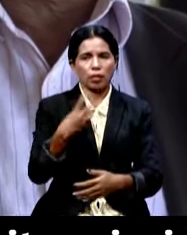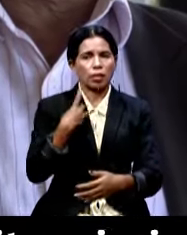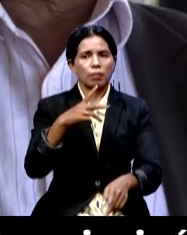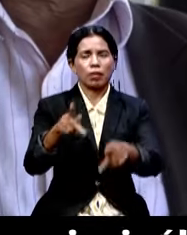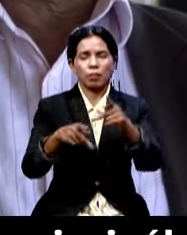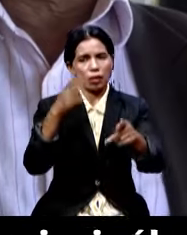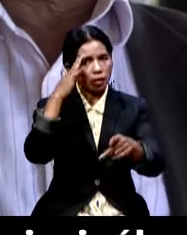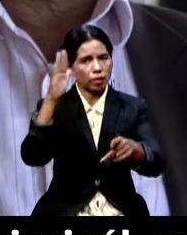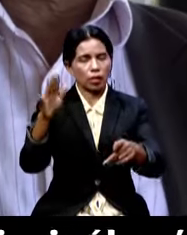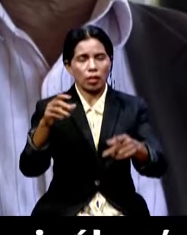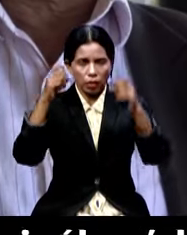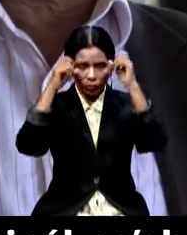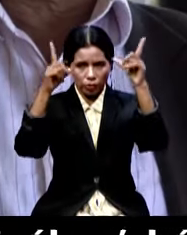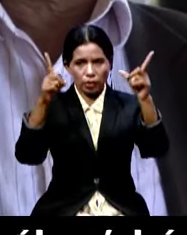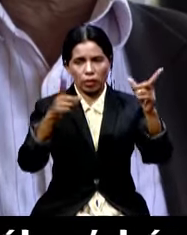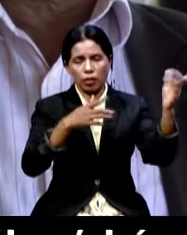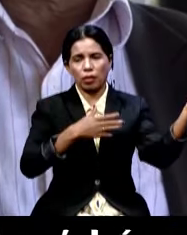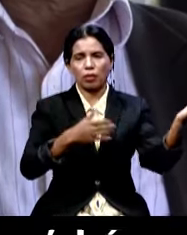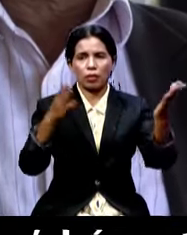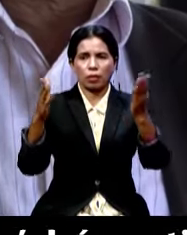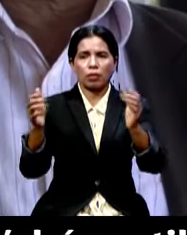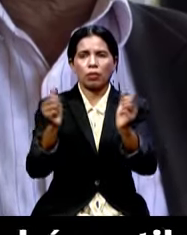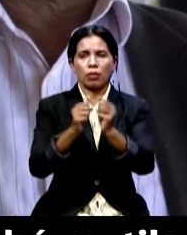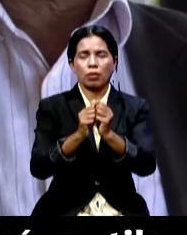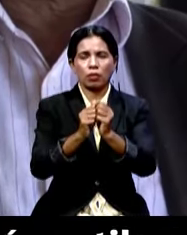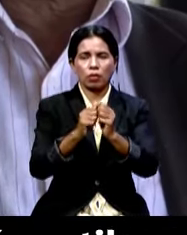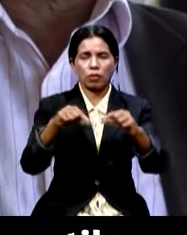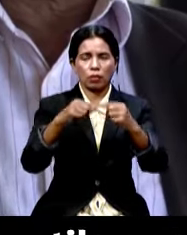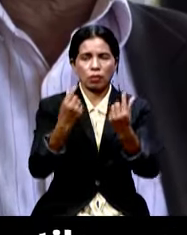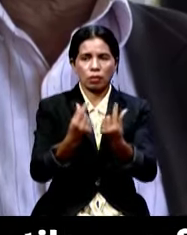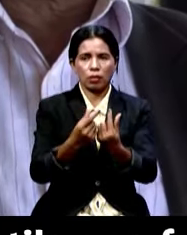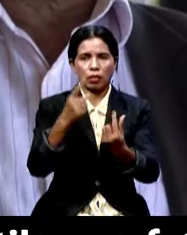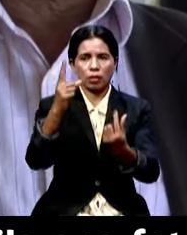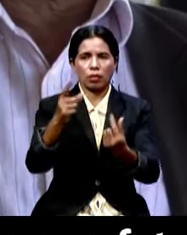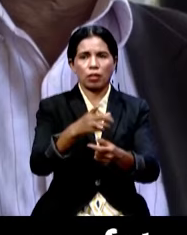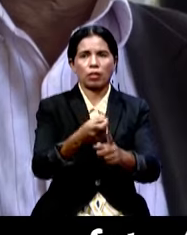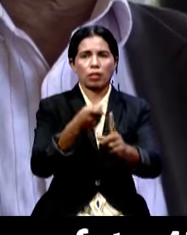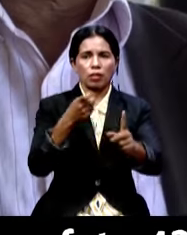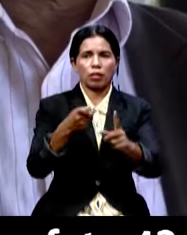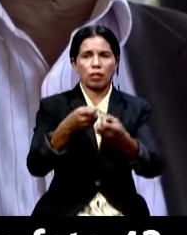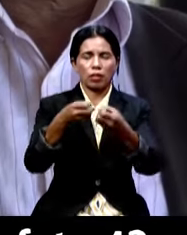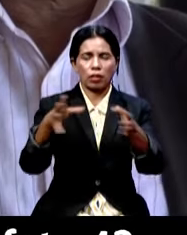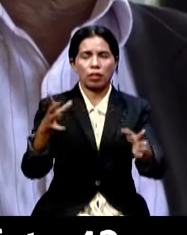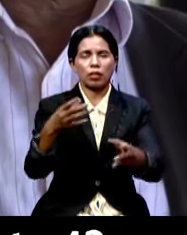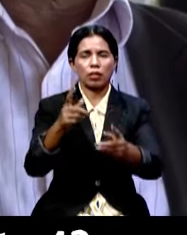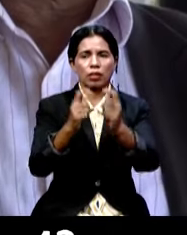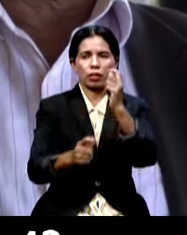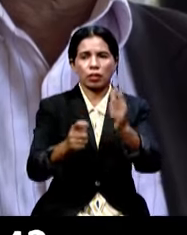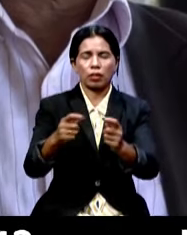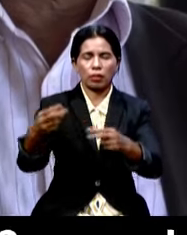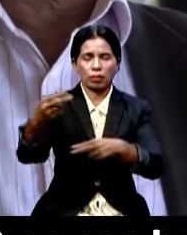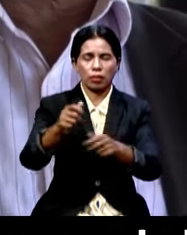be tiba-tiba mais ho complota ho a parte ira neve lako ne tribunal mai ba